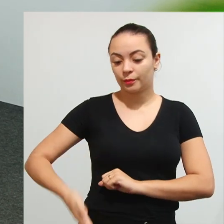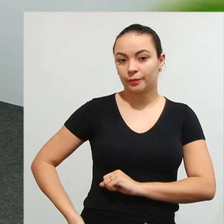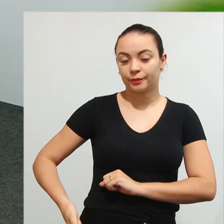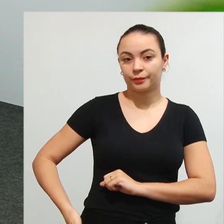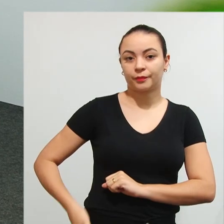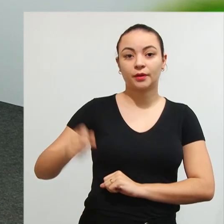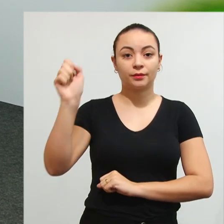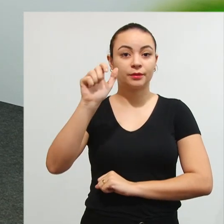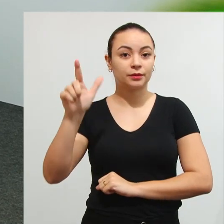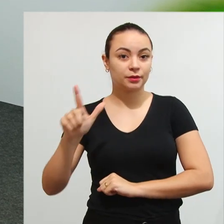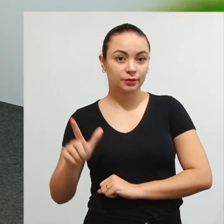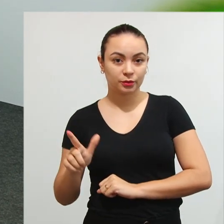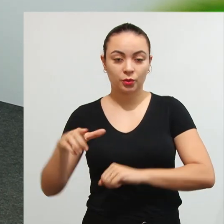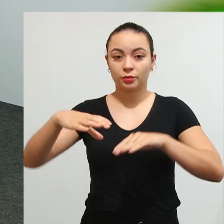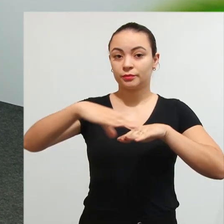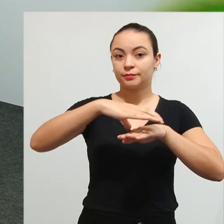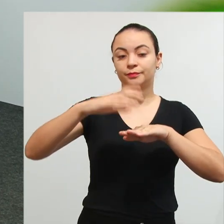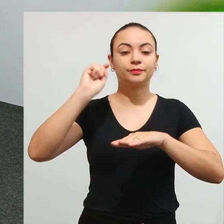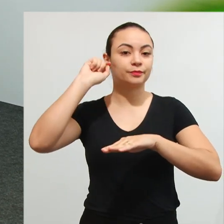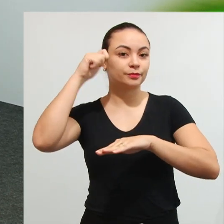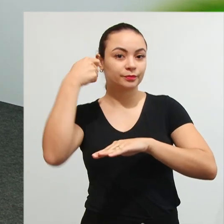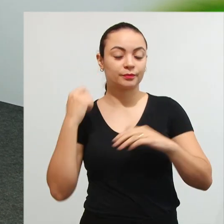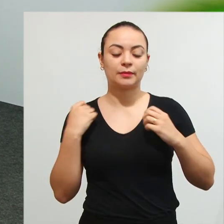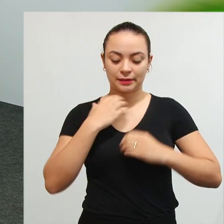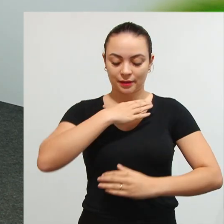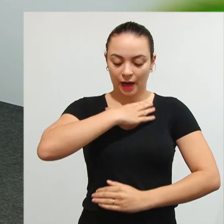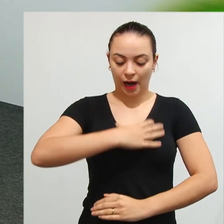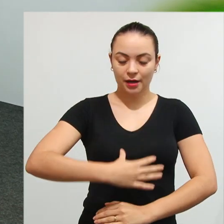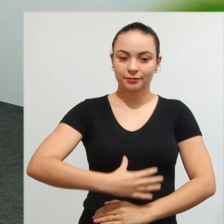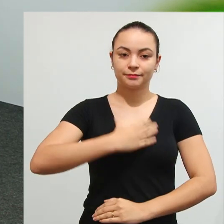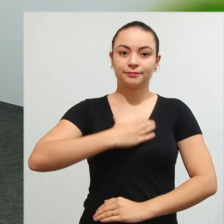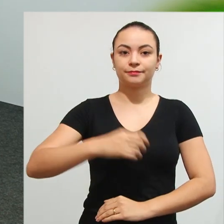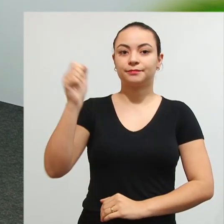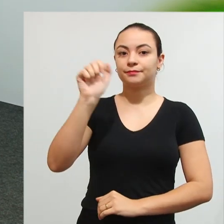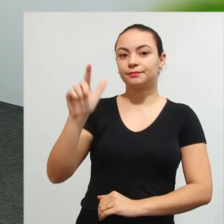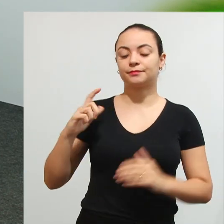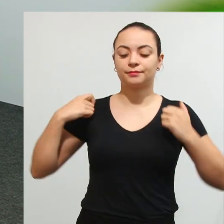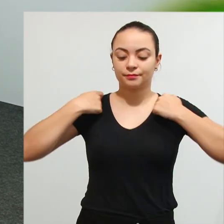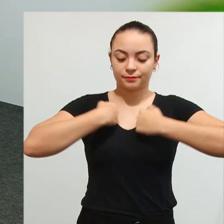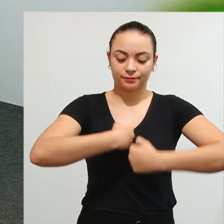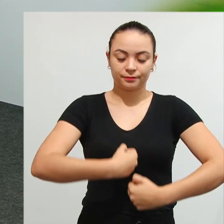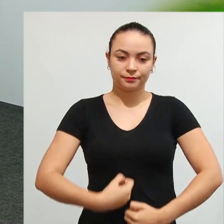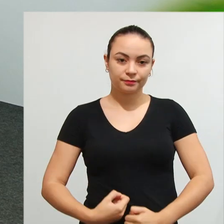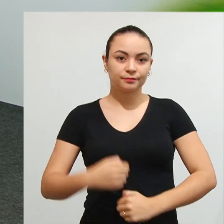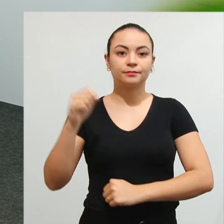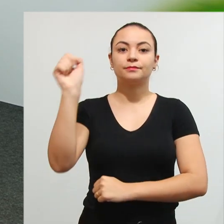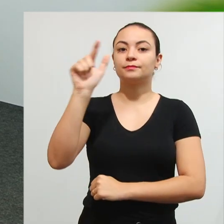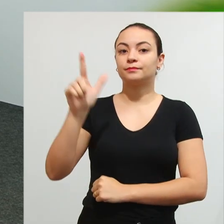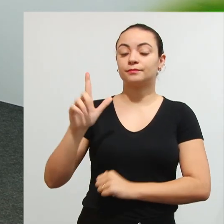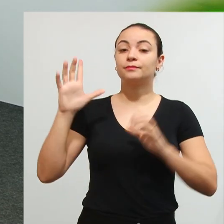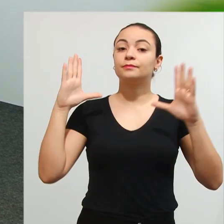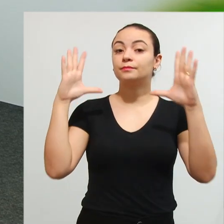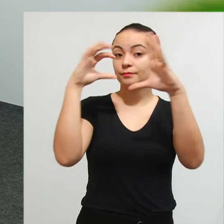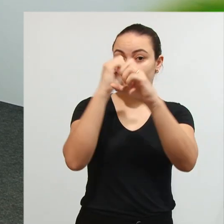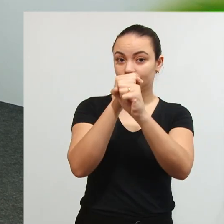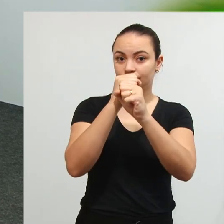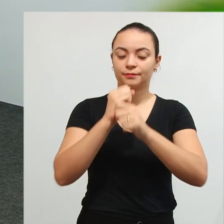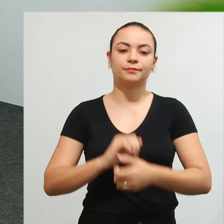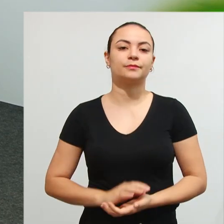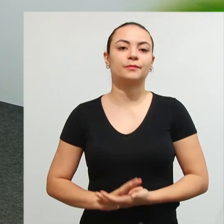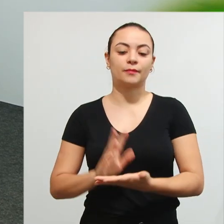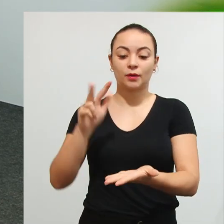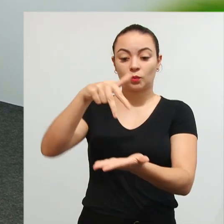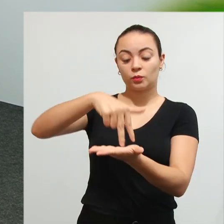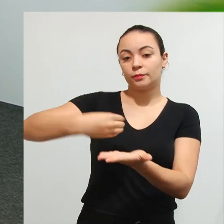preto, camisa azul e um blazer jeans azul sobre essa camisa. Estou dentro do estúdio do IFRO Campus Porto Velho,